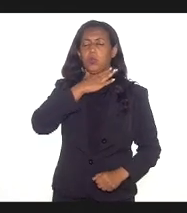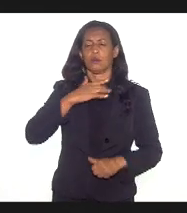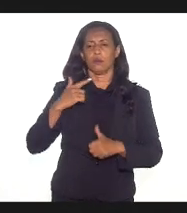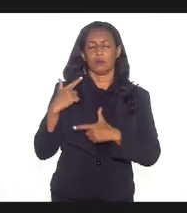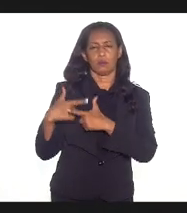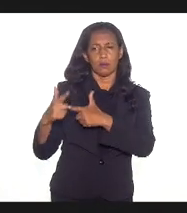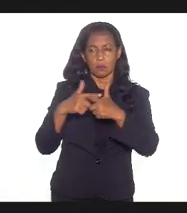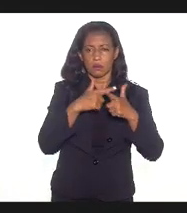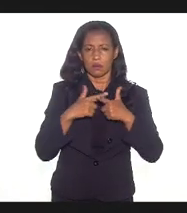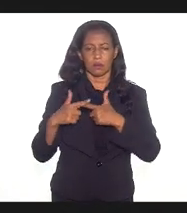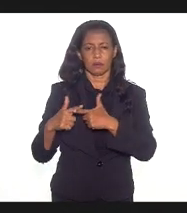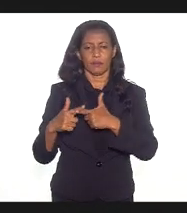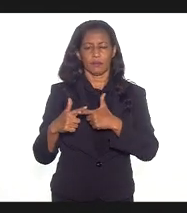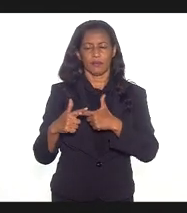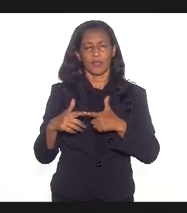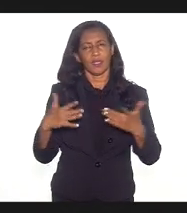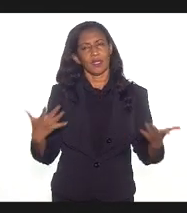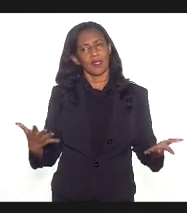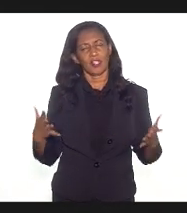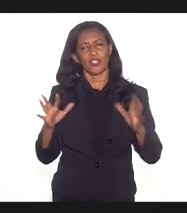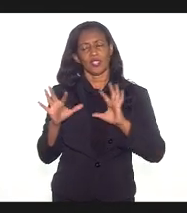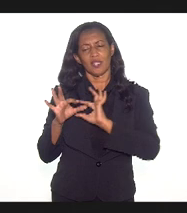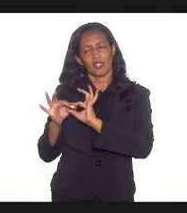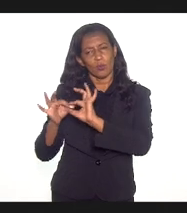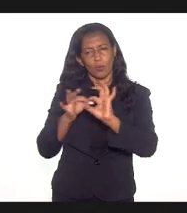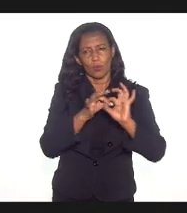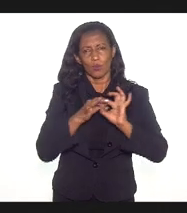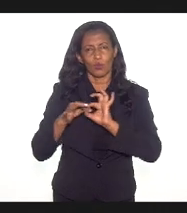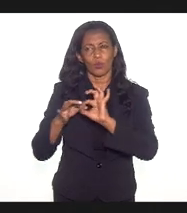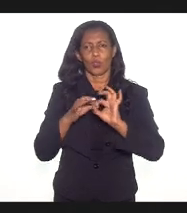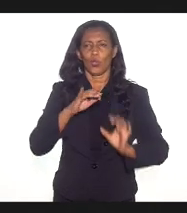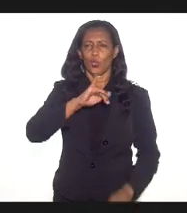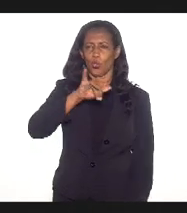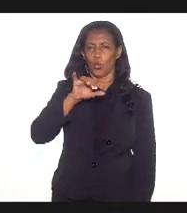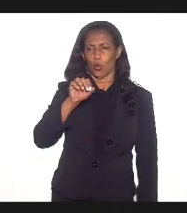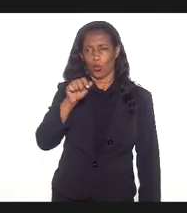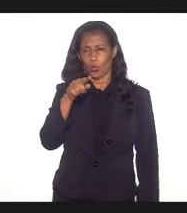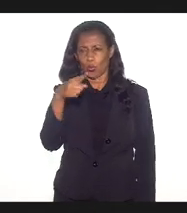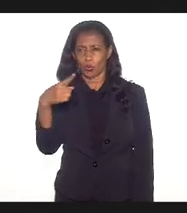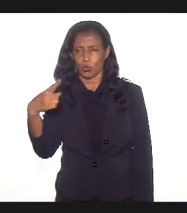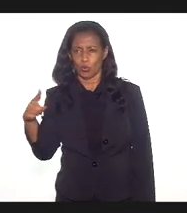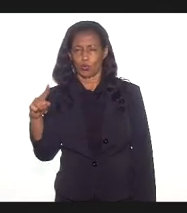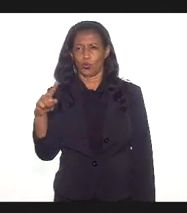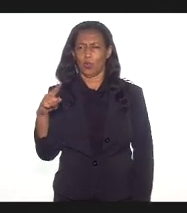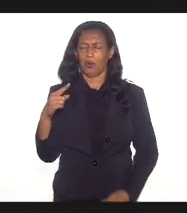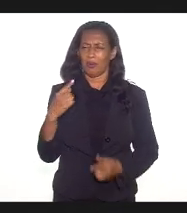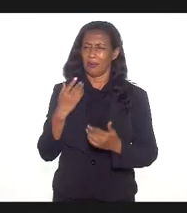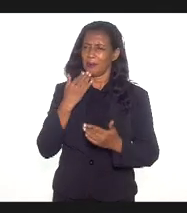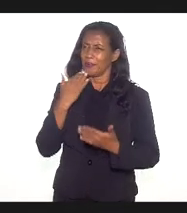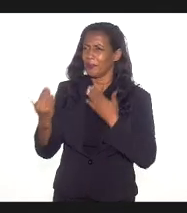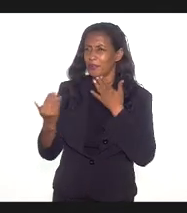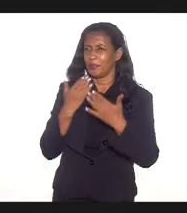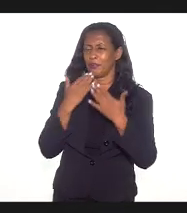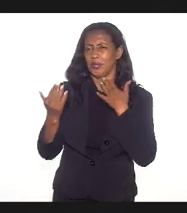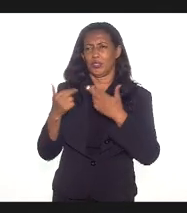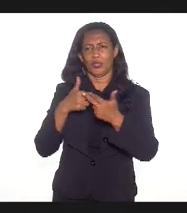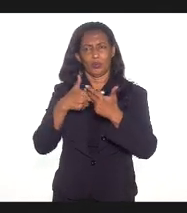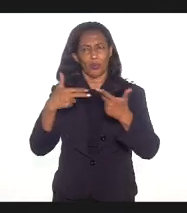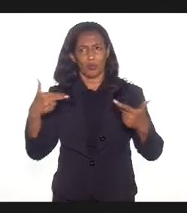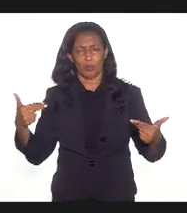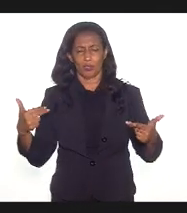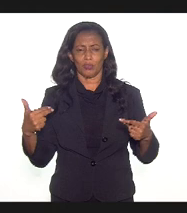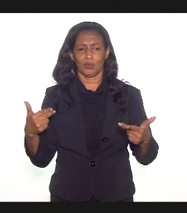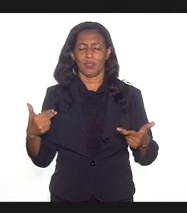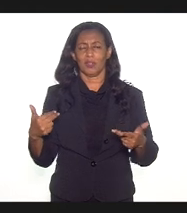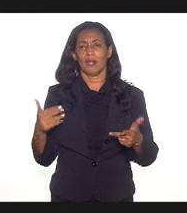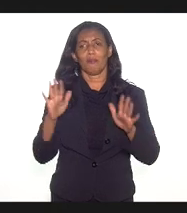E a gente acabou se reunindo, né, com o João Carrilho, indagando algumas coisas, e algumas coisas ainda também